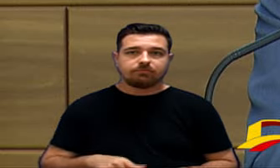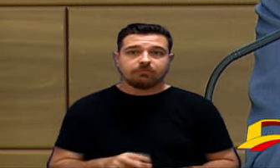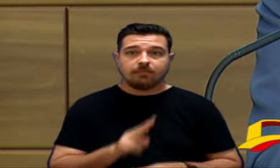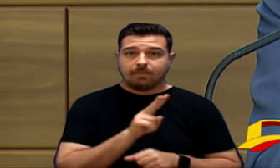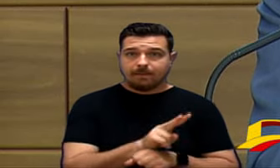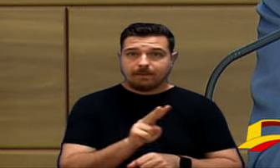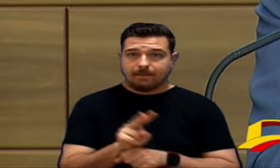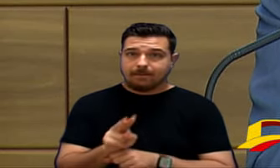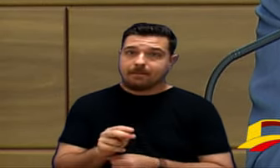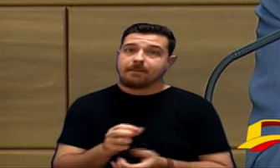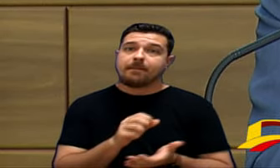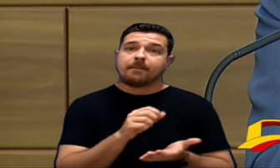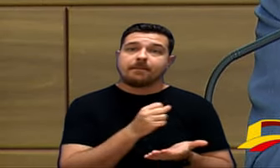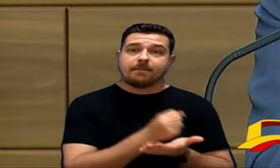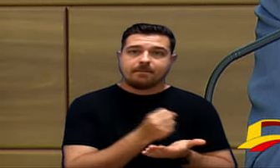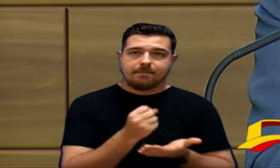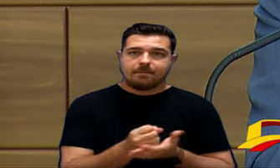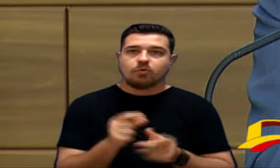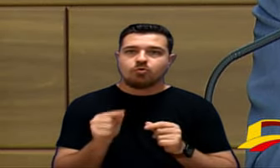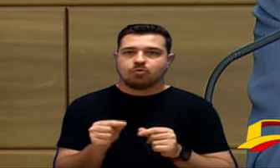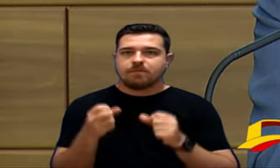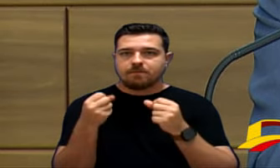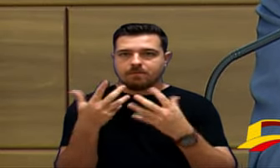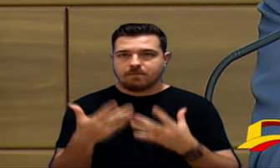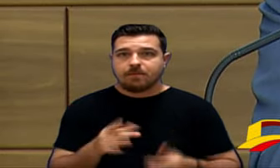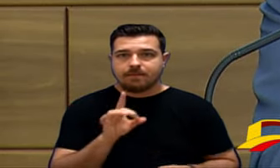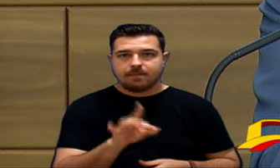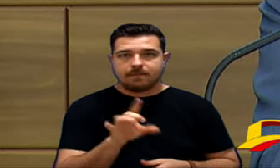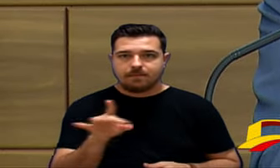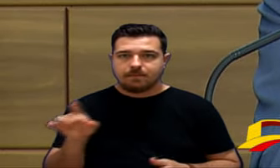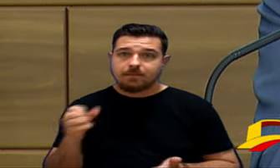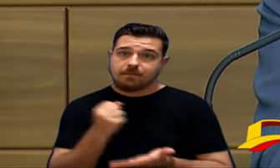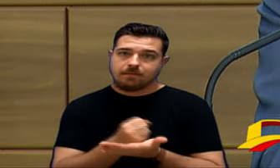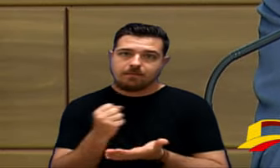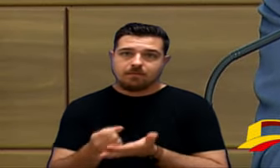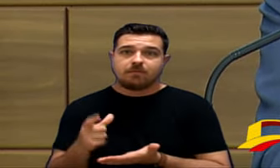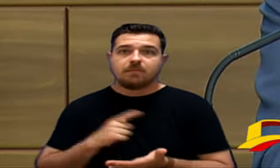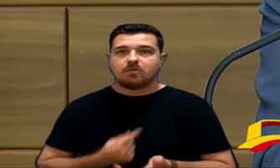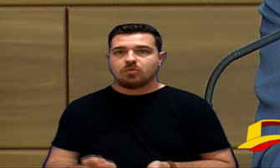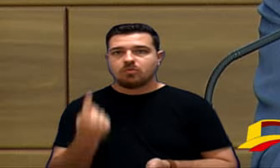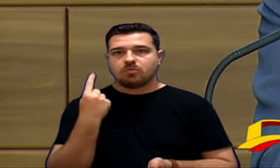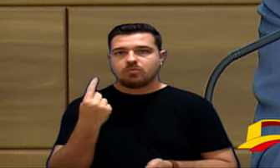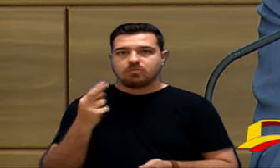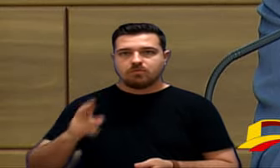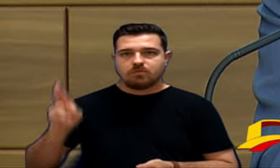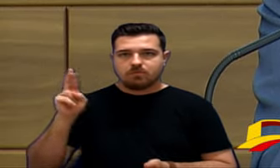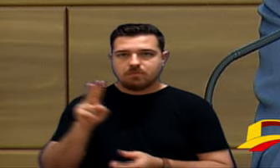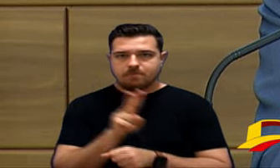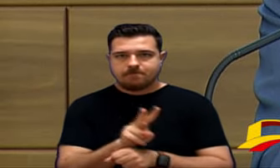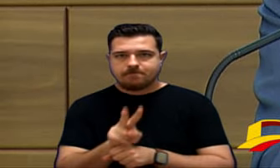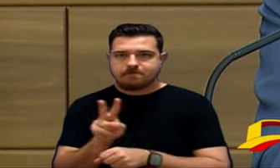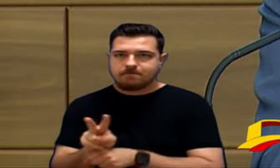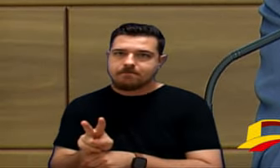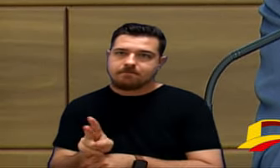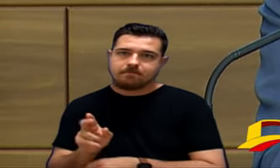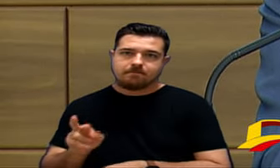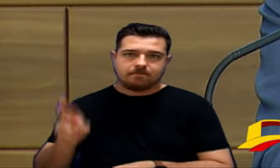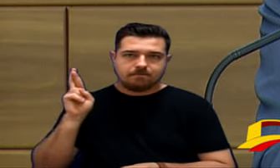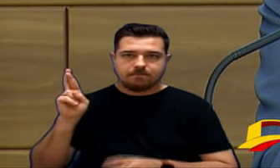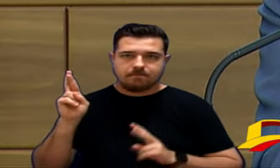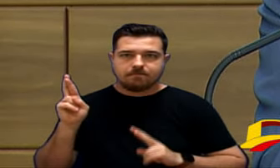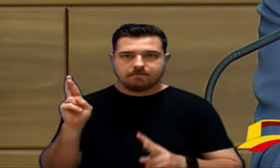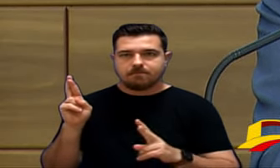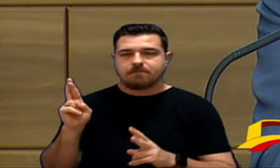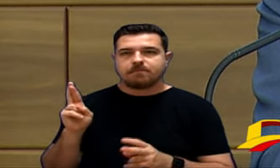fiscalização de documentação né Eh cada contrato tem um fiscalizador então todo contrato vai ter uma pessoa que é responsável pela